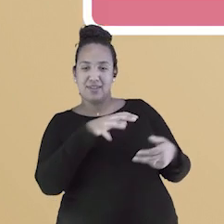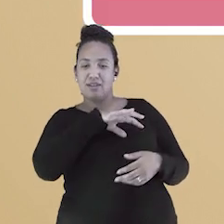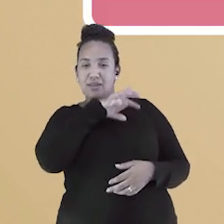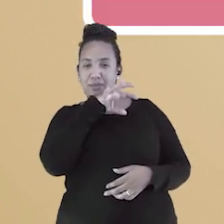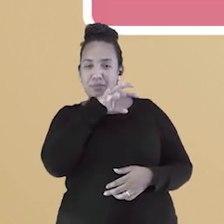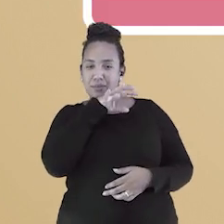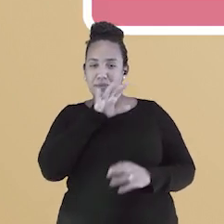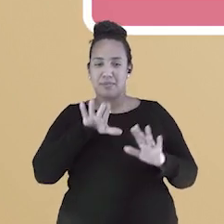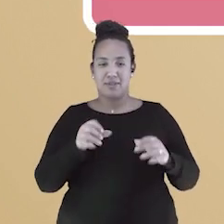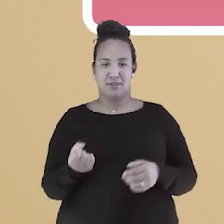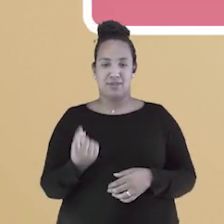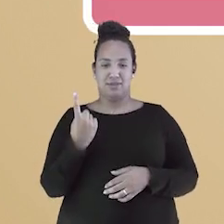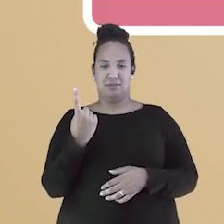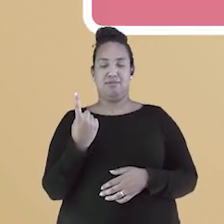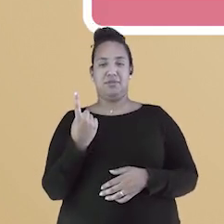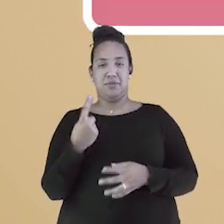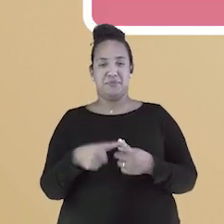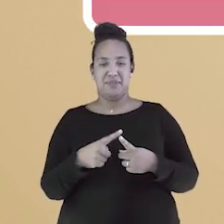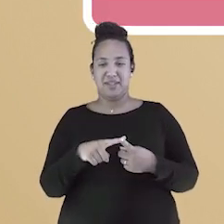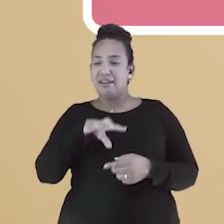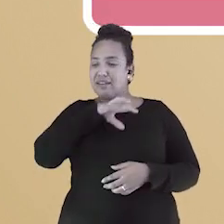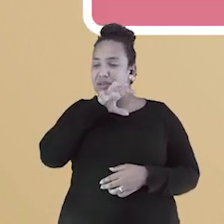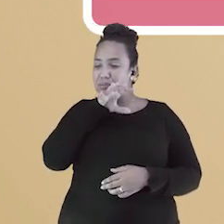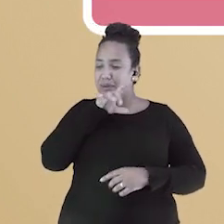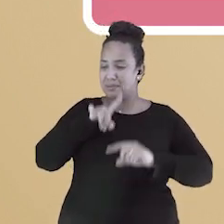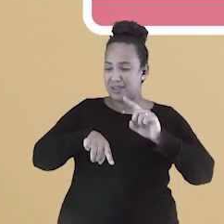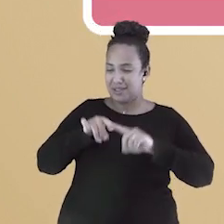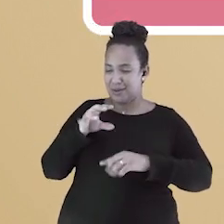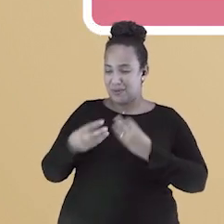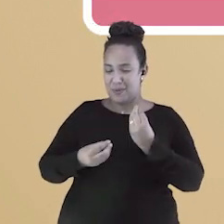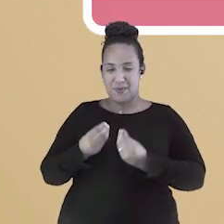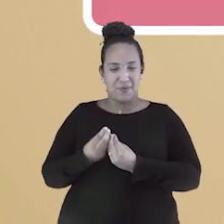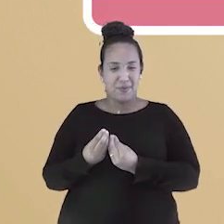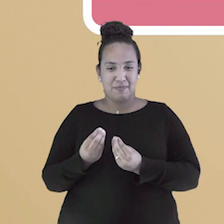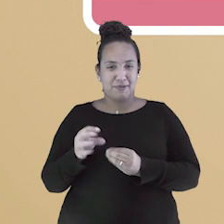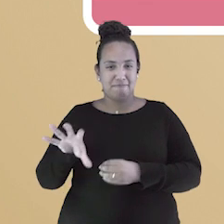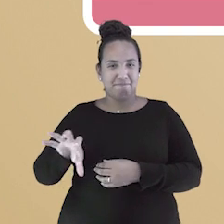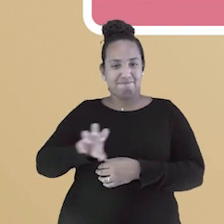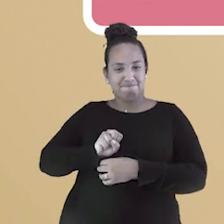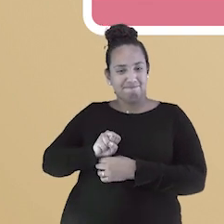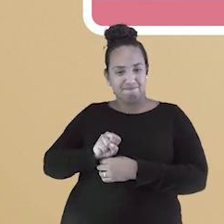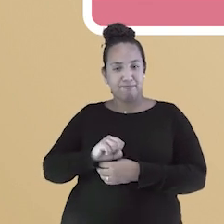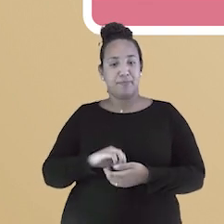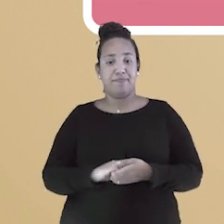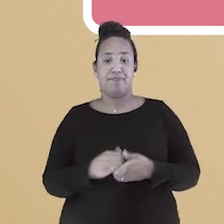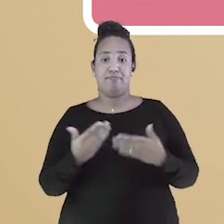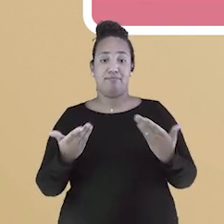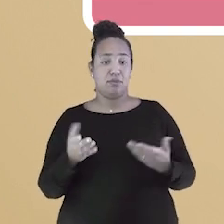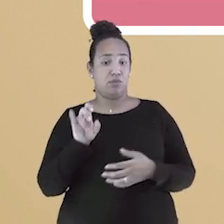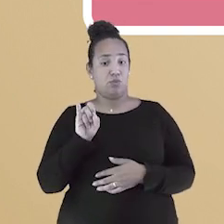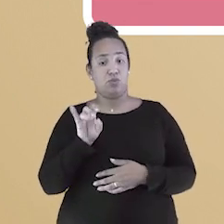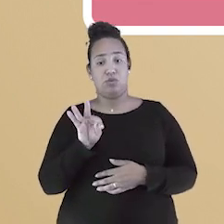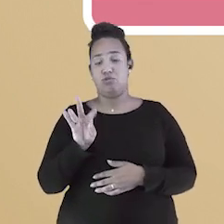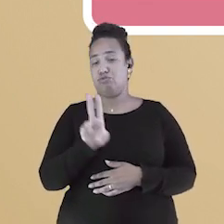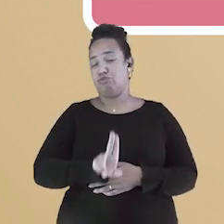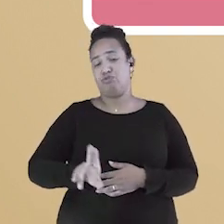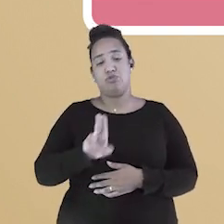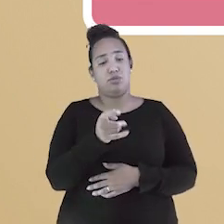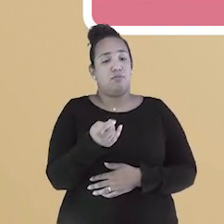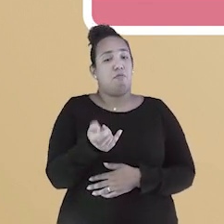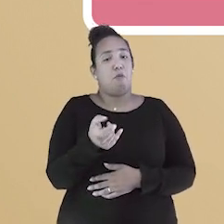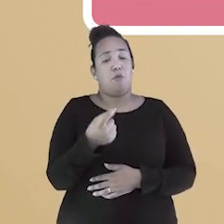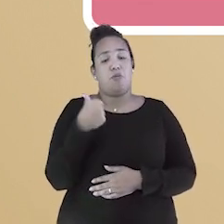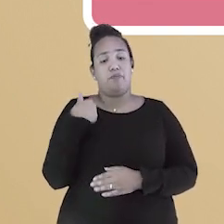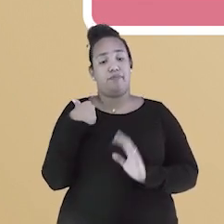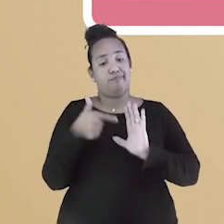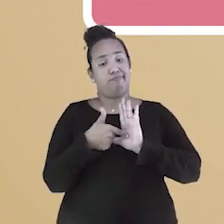é? Por esse motivo, o its, como indicador de posse, quase não é utilizado. Eu o trouxe aqui para saberem